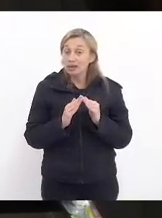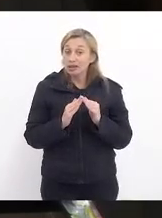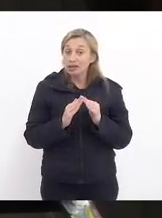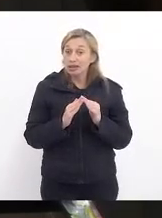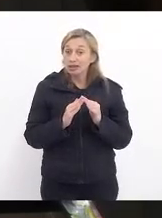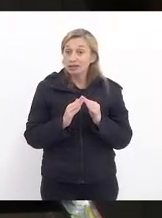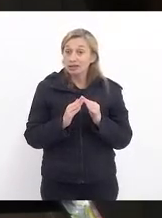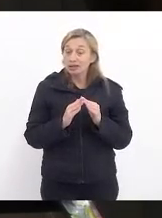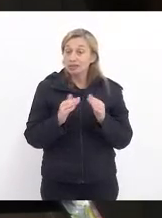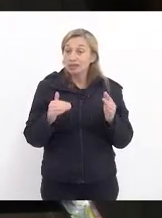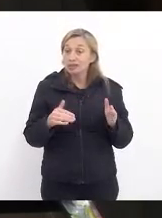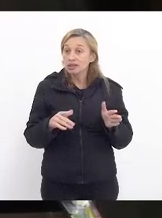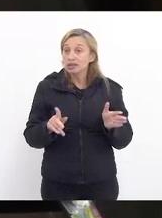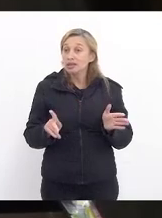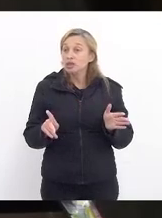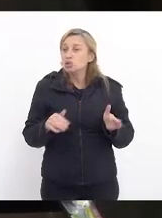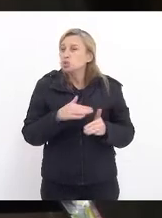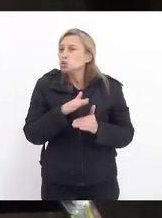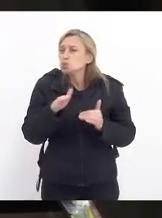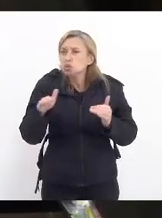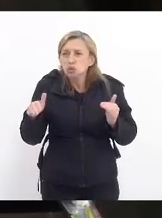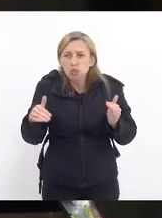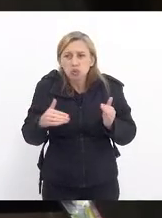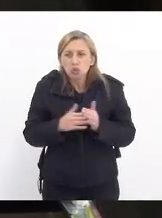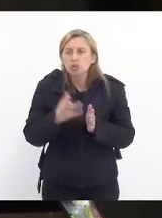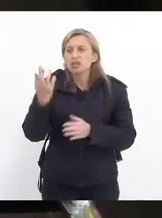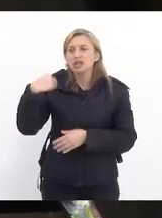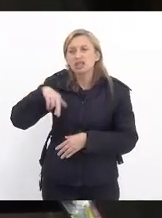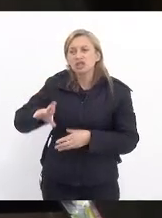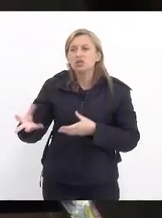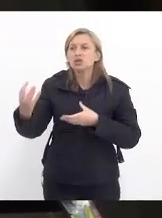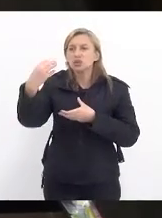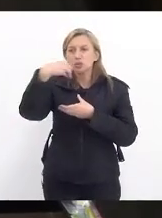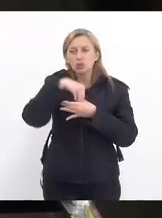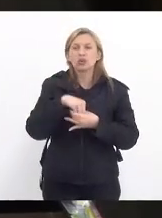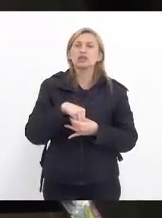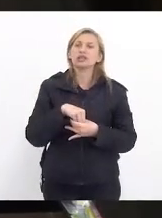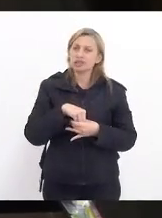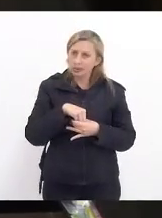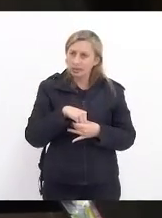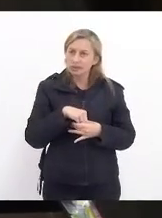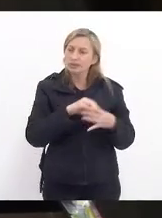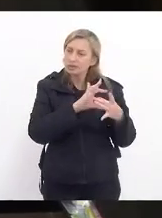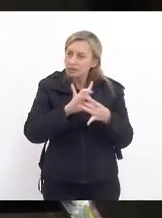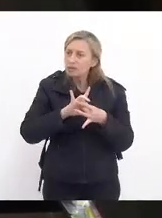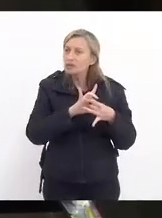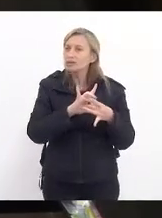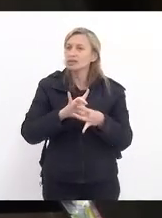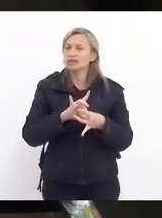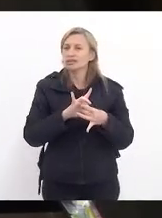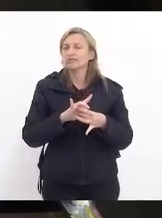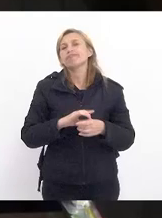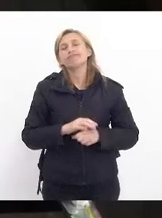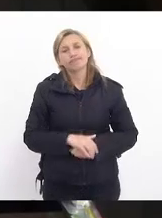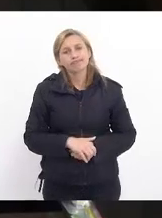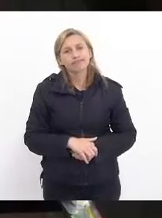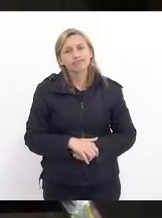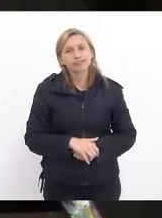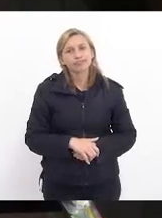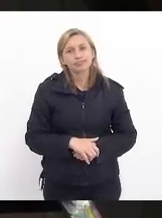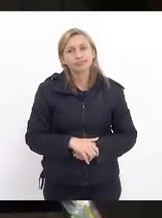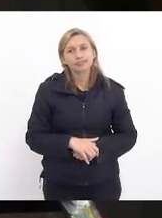ecumênica que todas as religiões possam se se manifestar